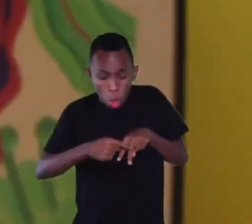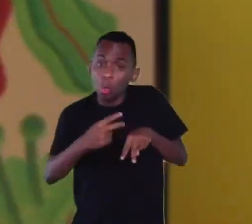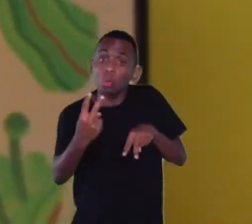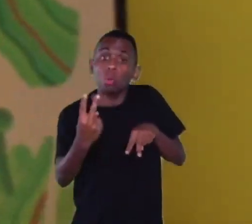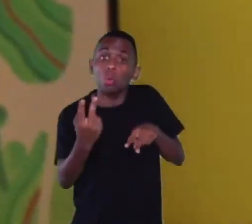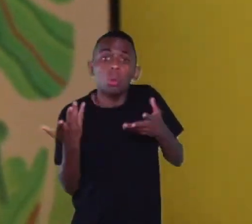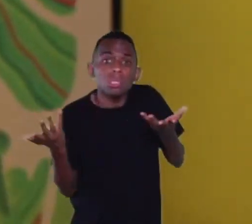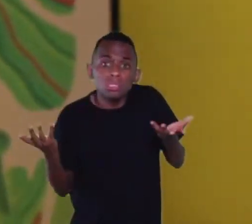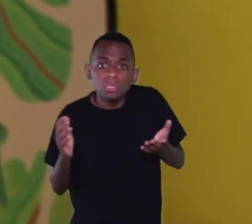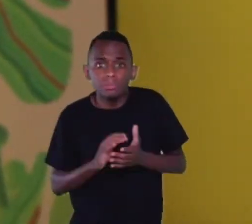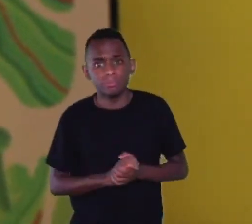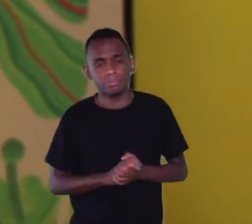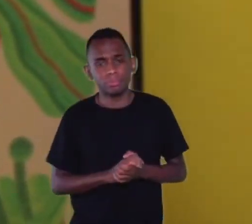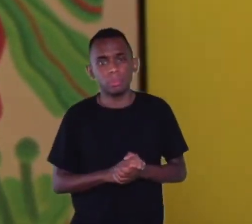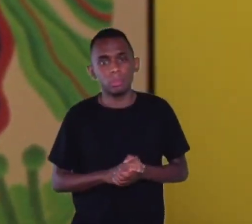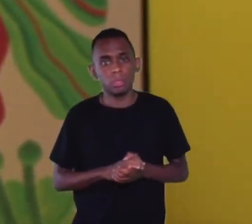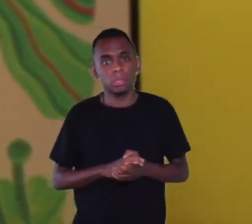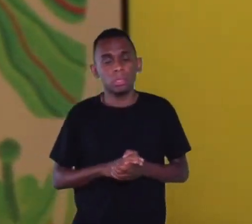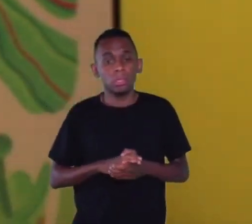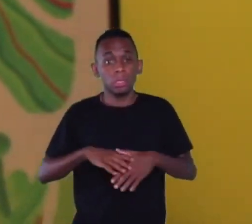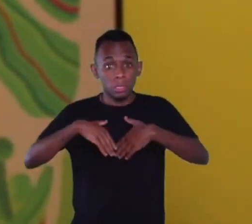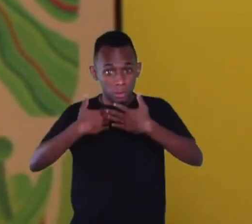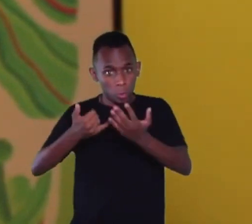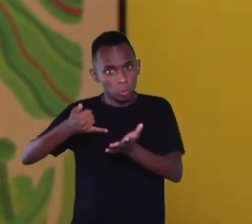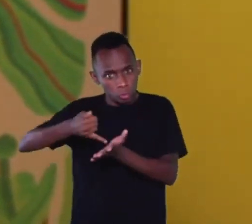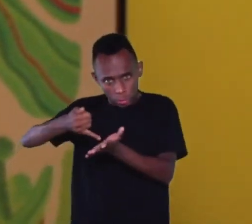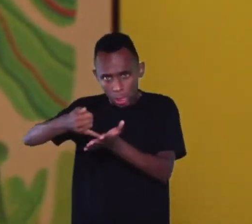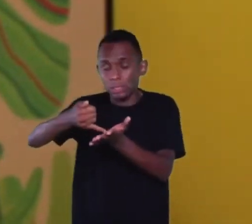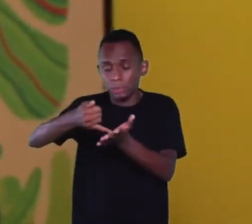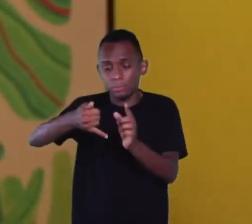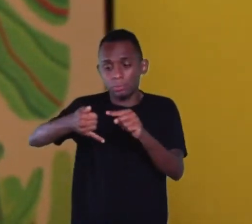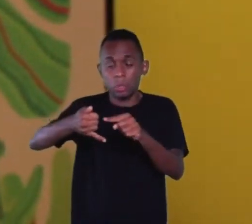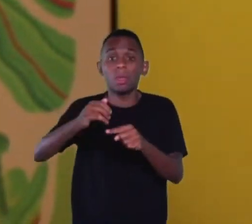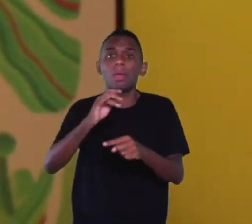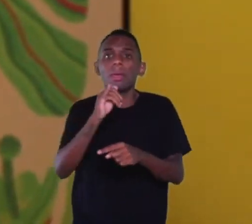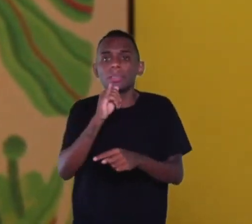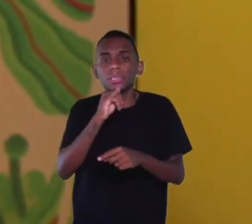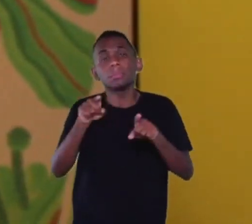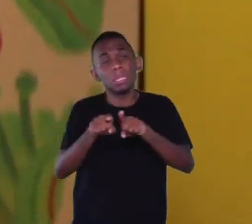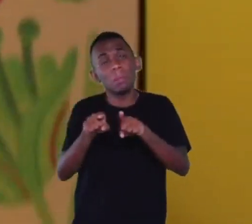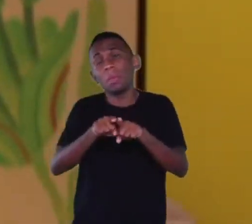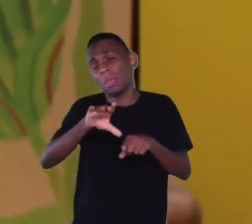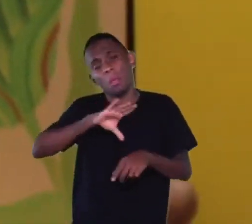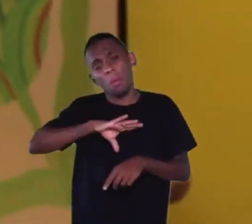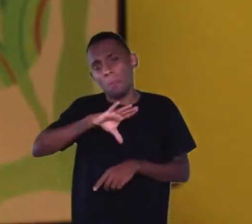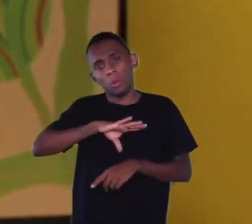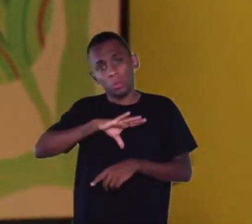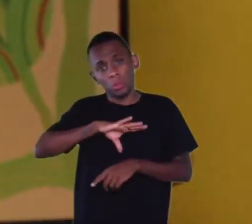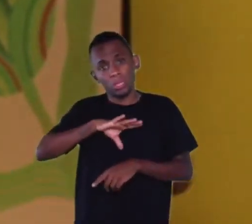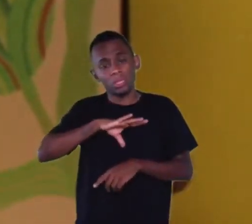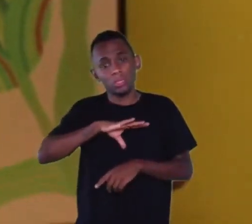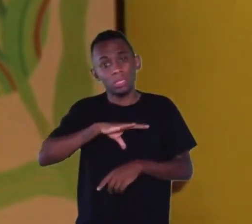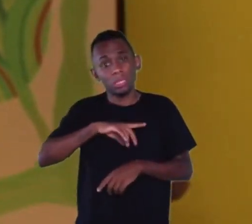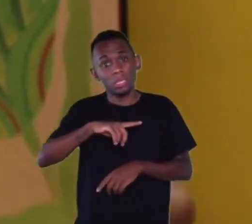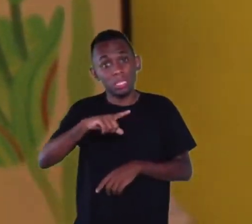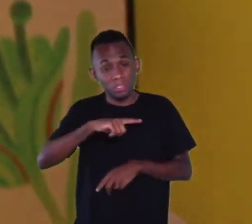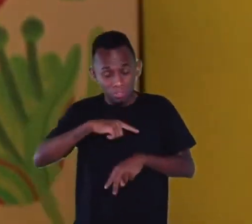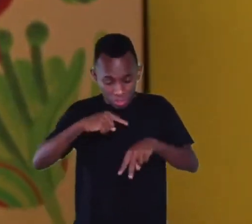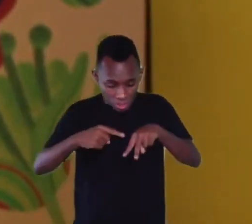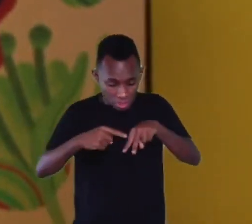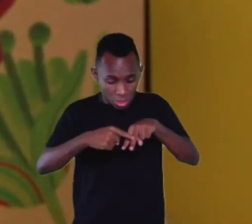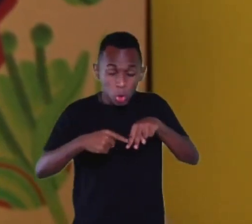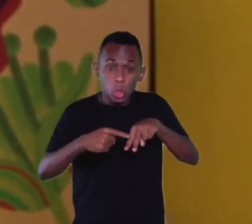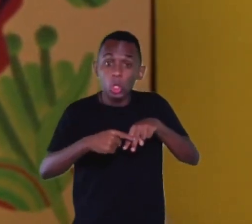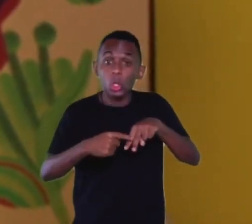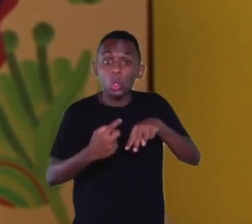falando. Então, o saci, por exemplo, ele é português também, e ele tem 2 pernas, ele já teve 2 pernas. Então,